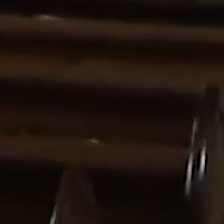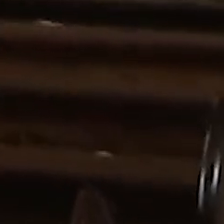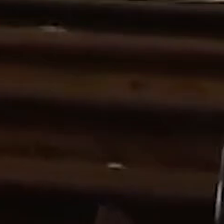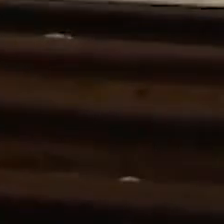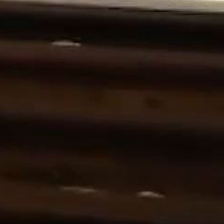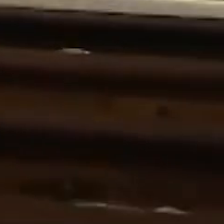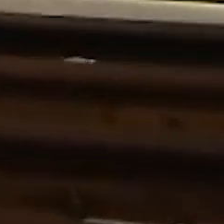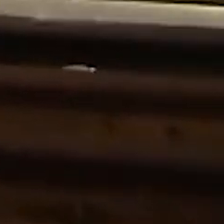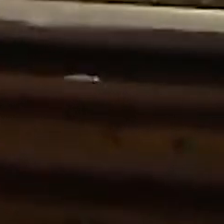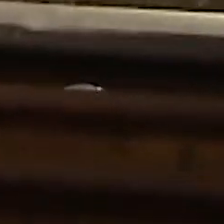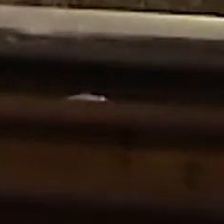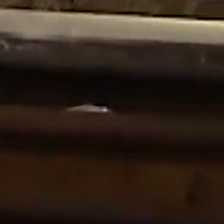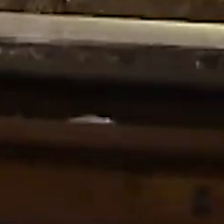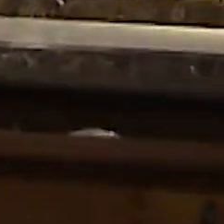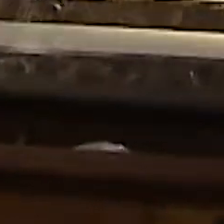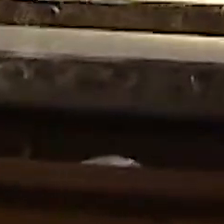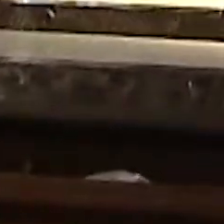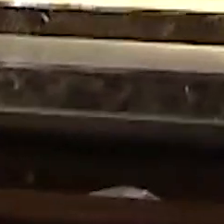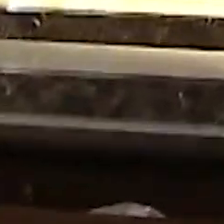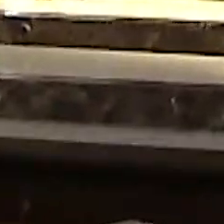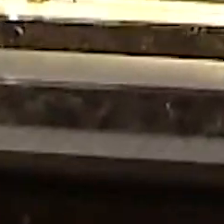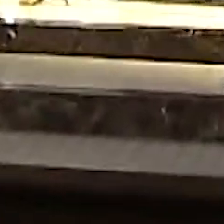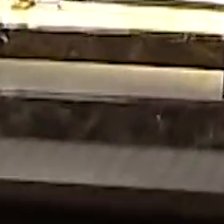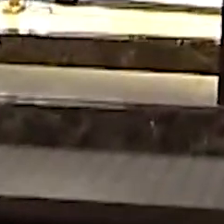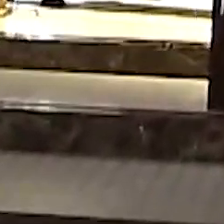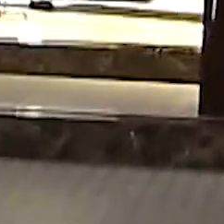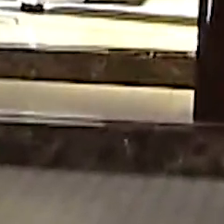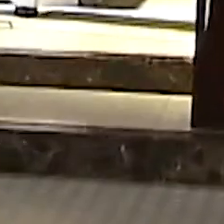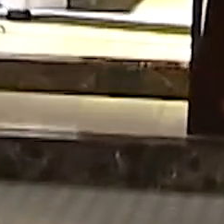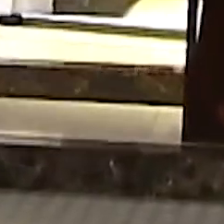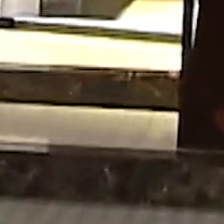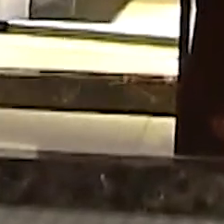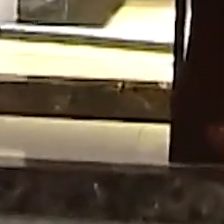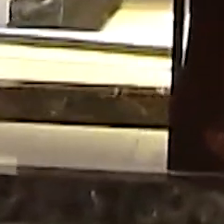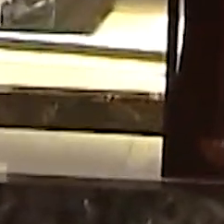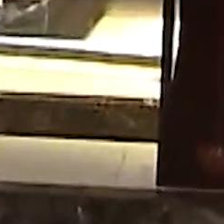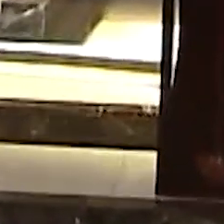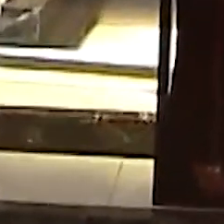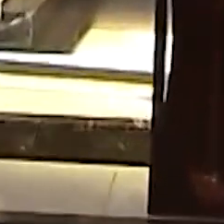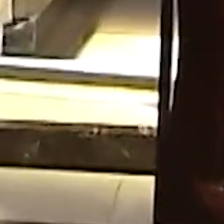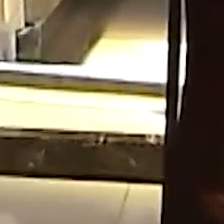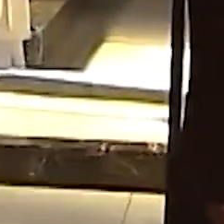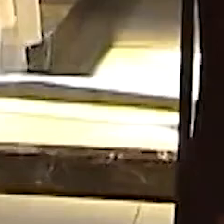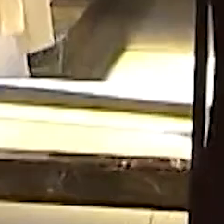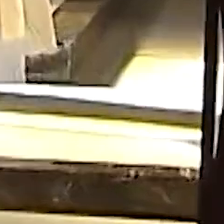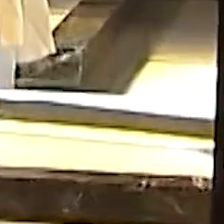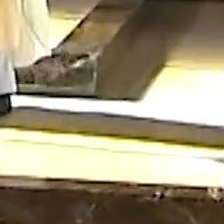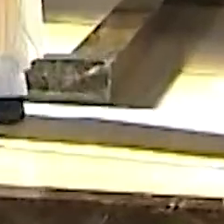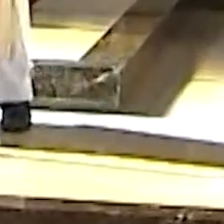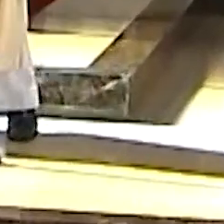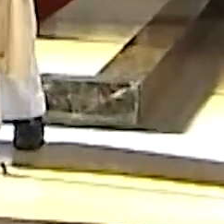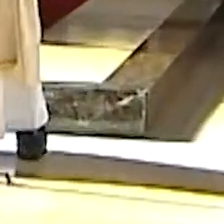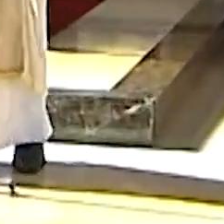essa experiência. Vem Espírito Santo, Espírito Santo,